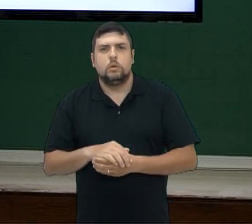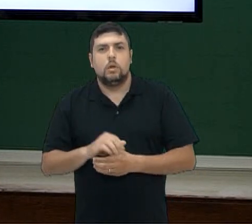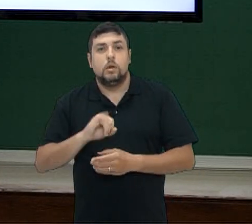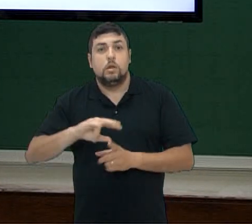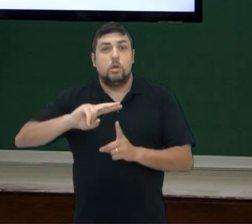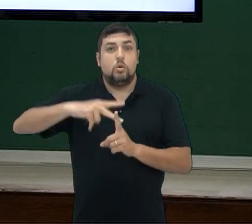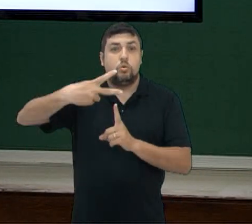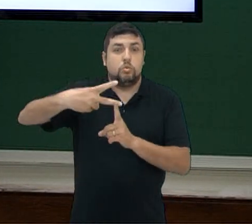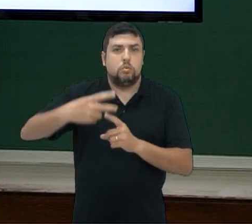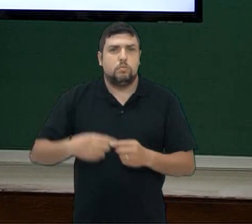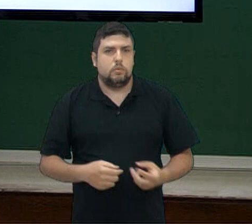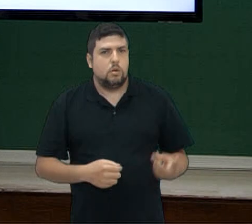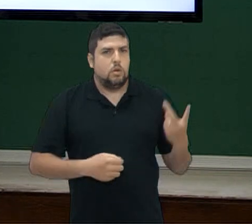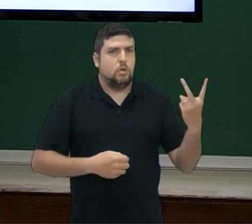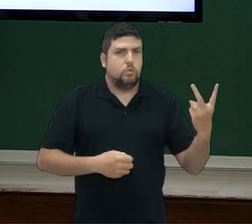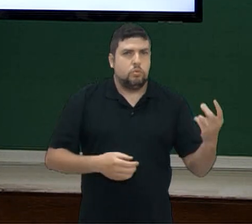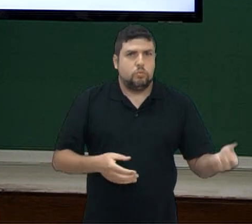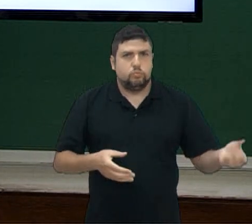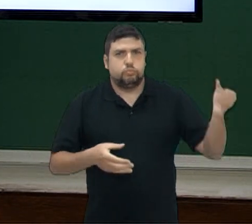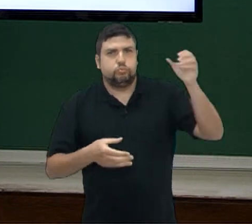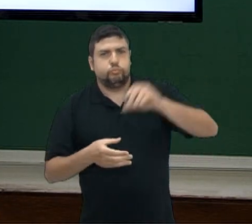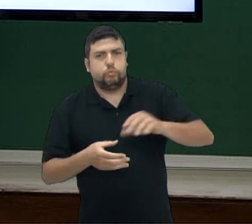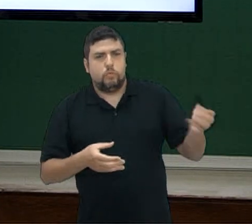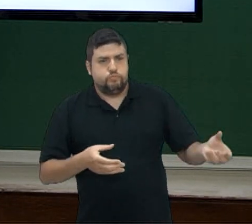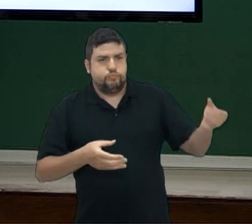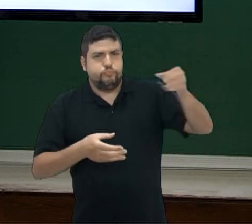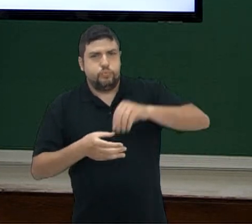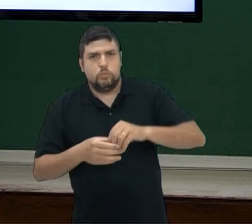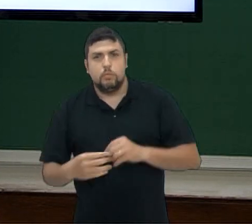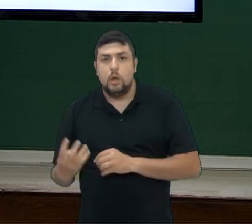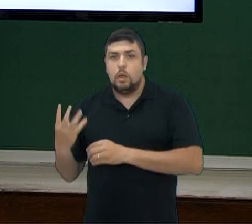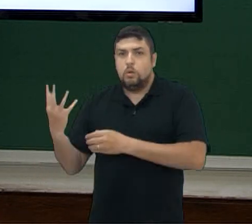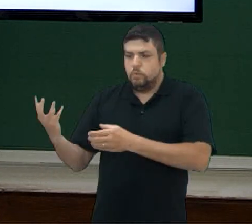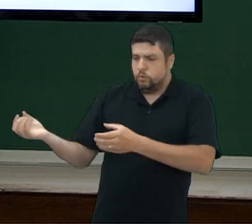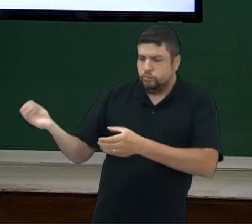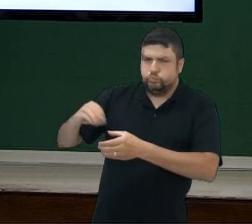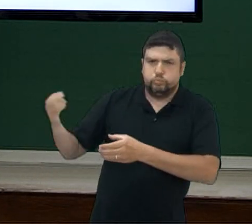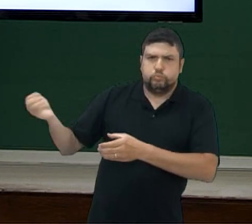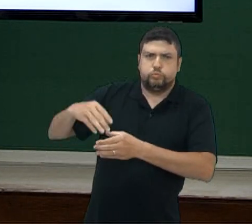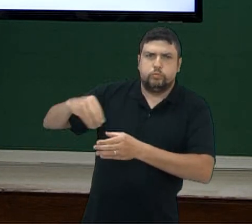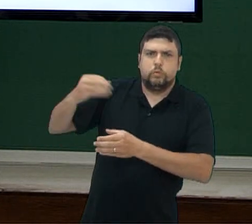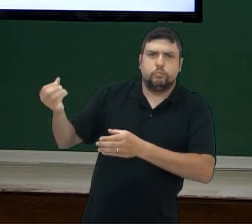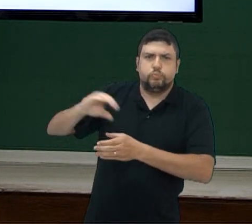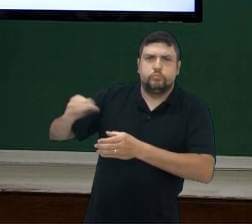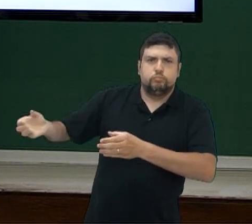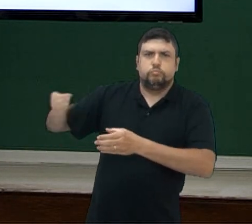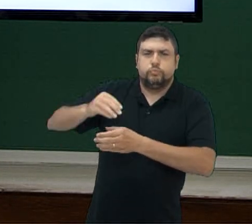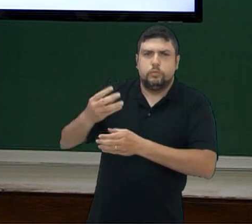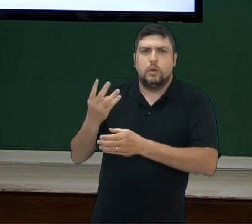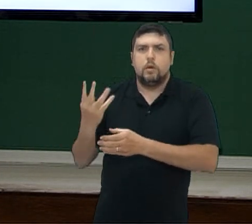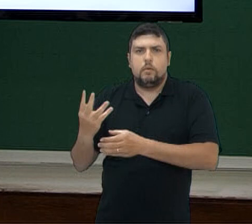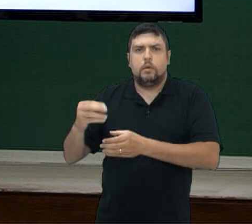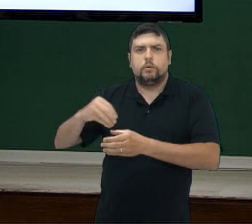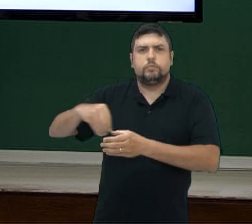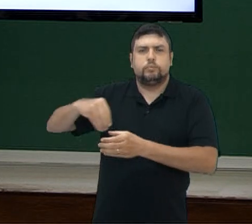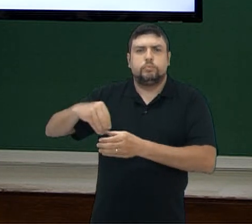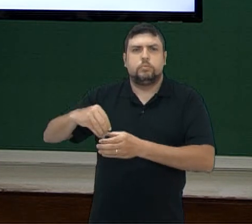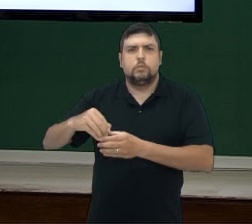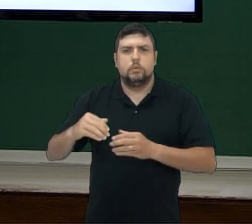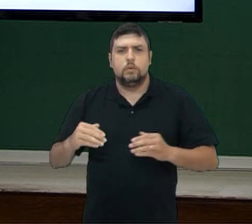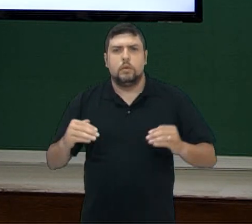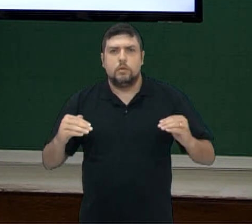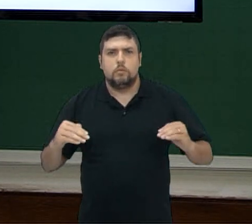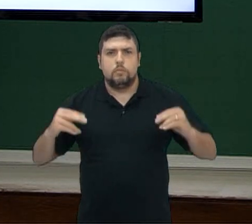2 de leite e 4 de trigo. Então, todas as medidas, elas aumentam na mesma